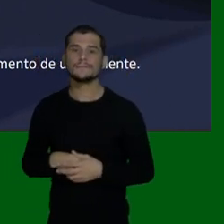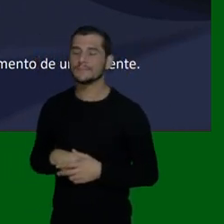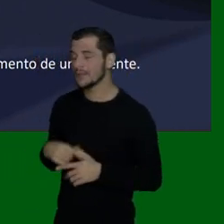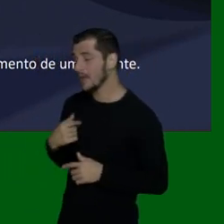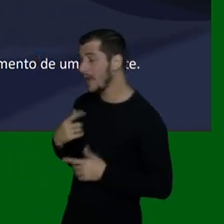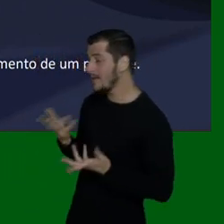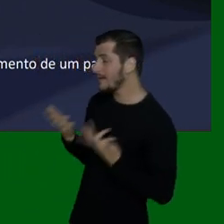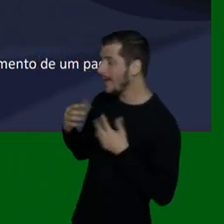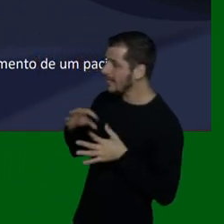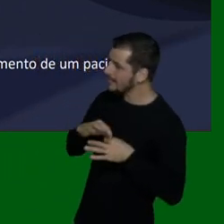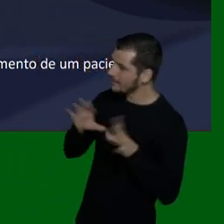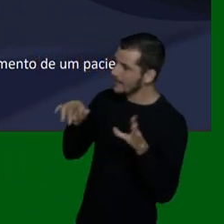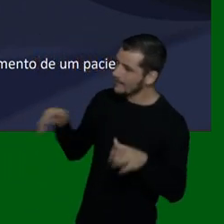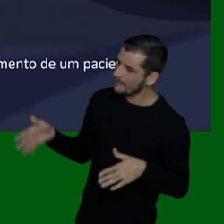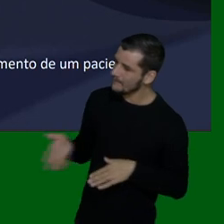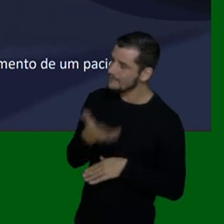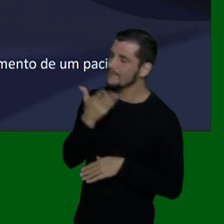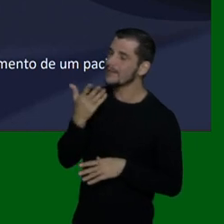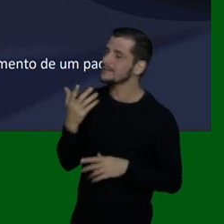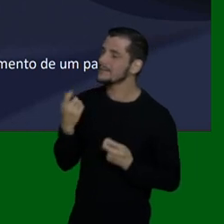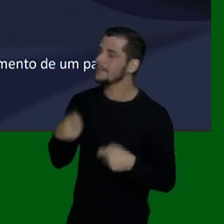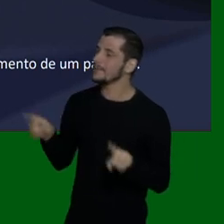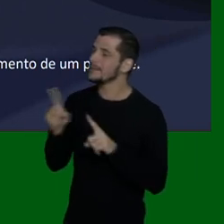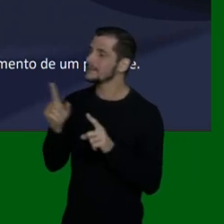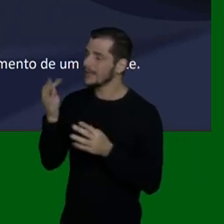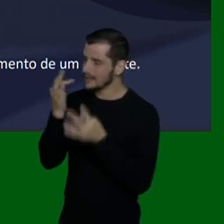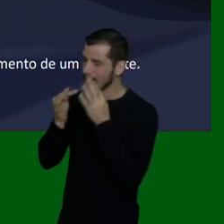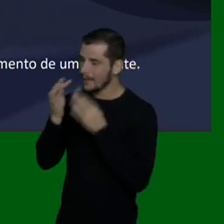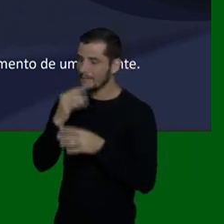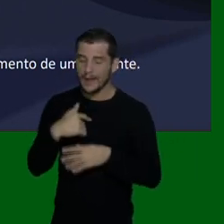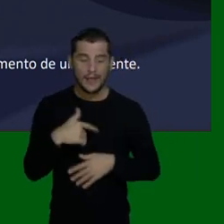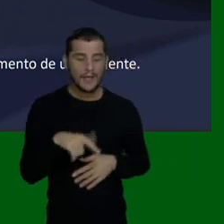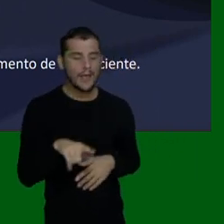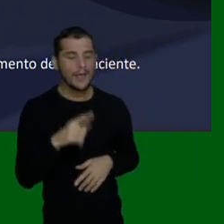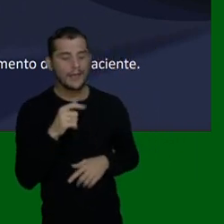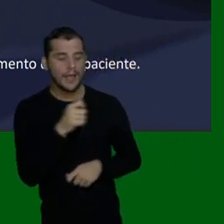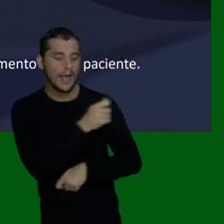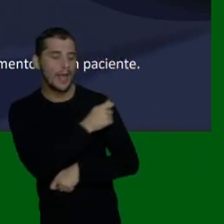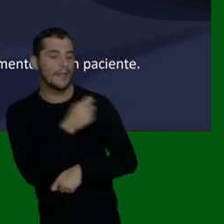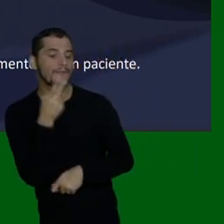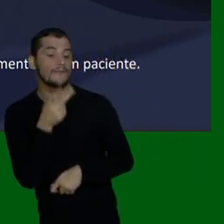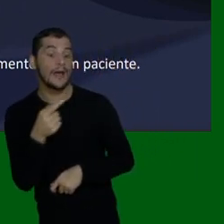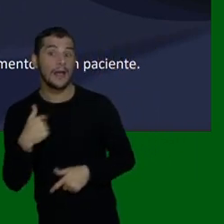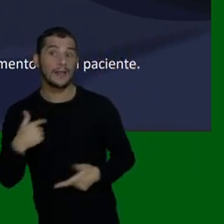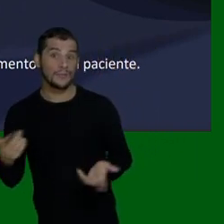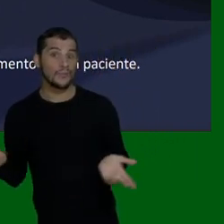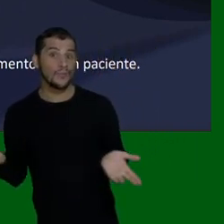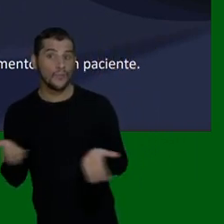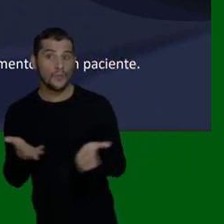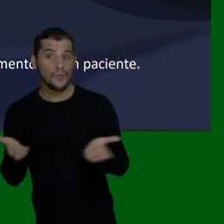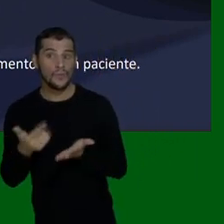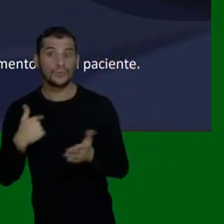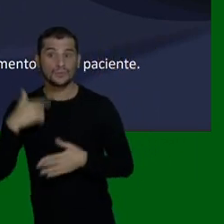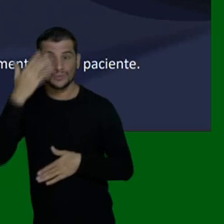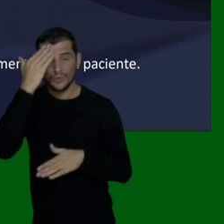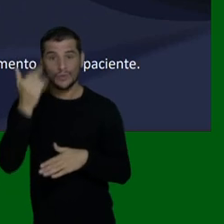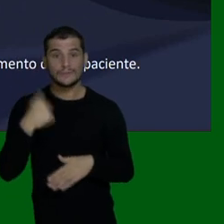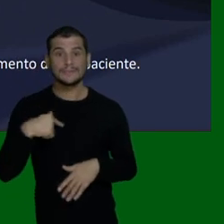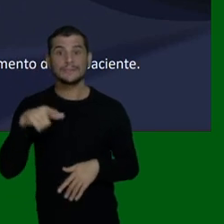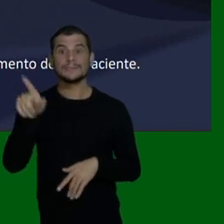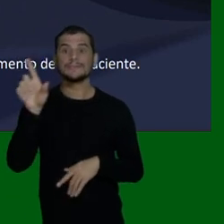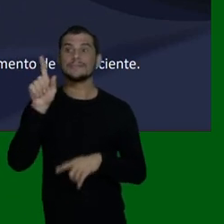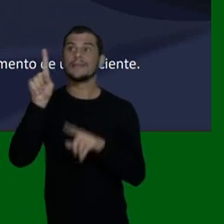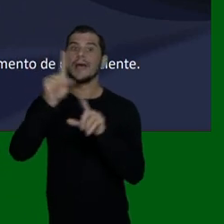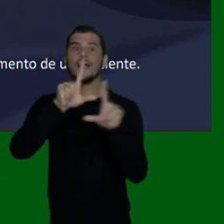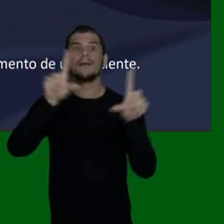tchau que que tu diz para mim ele disse Eliane hoje eu sei o que tá escrito no quadro